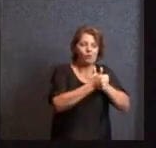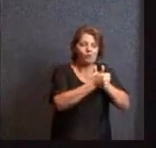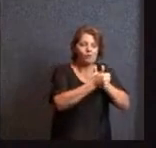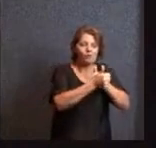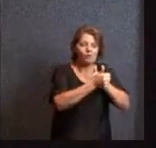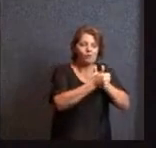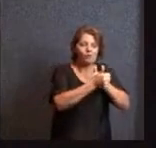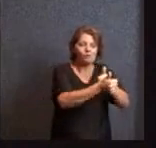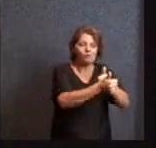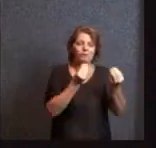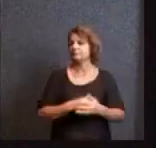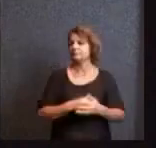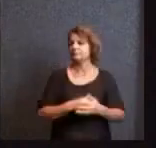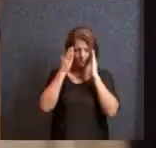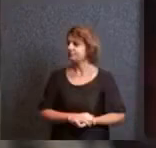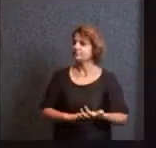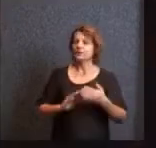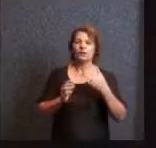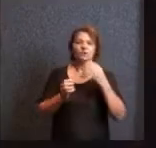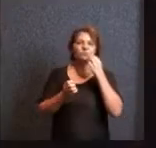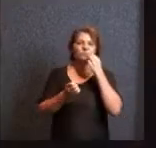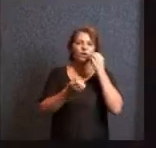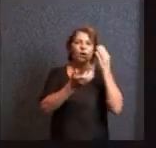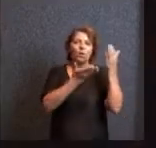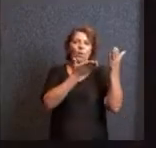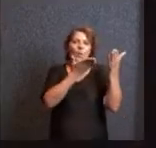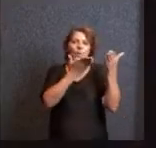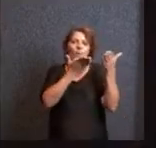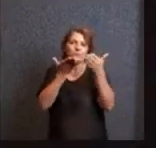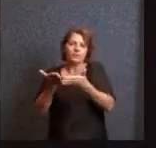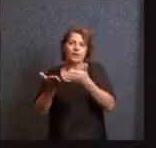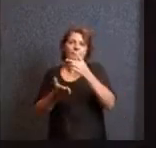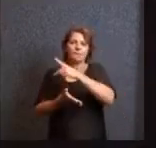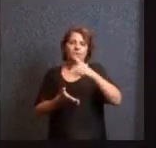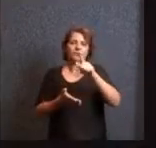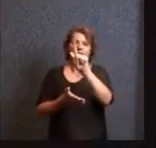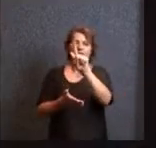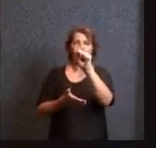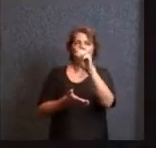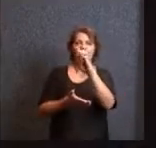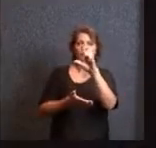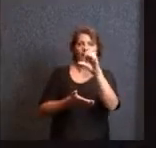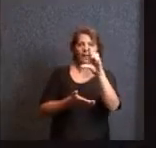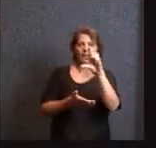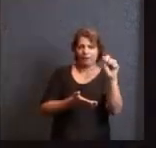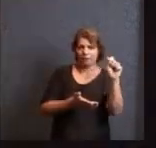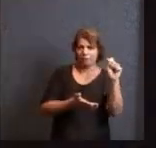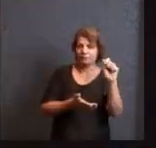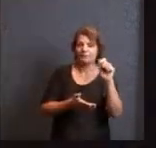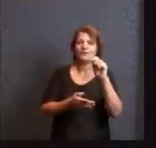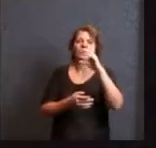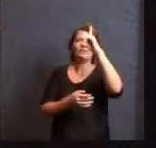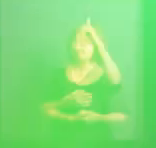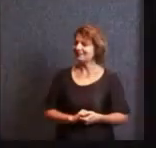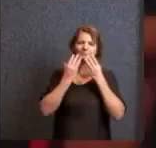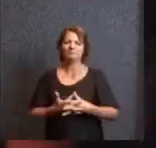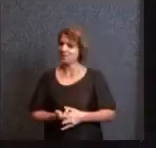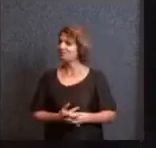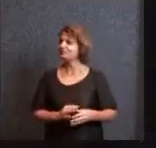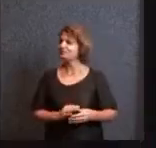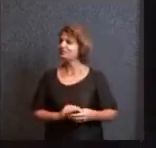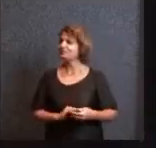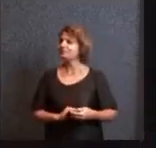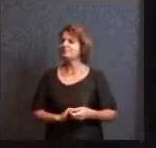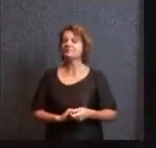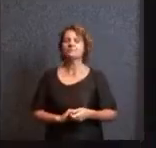Eu convido agora a professora Gabriela Passos Moreira, diretora da Escola Municipal Antônio Gonçalves da Silva.